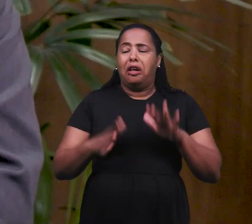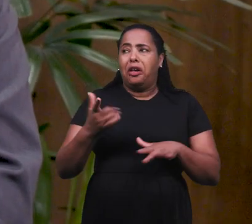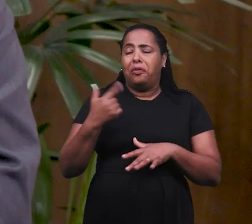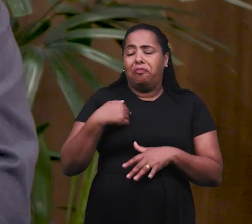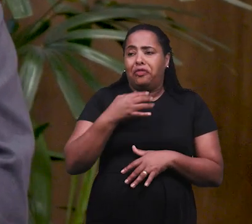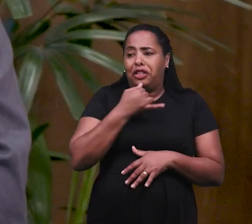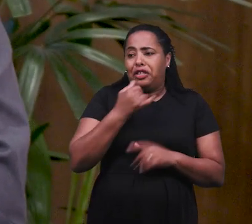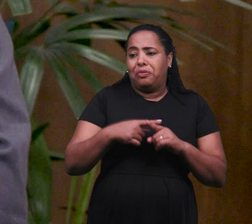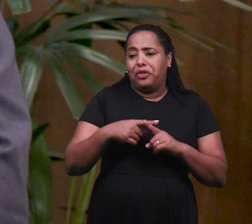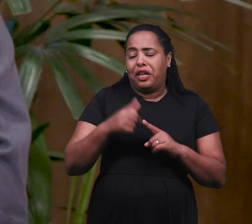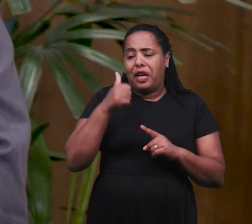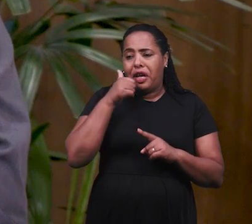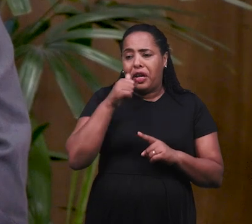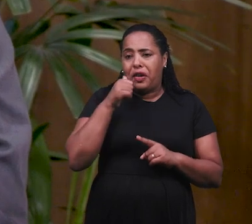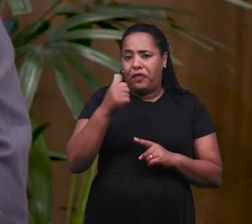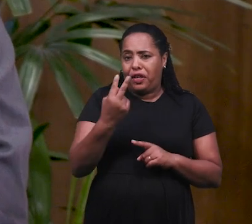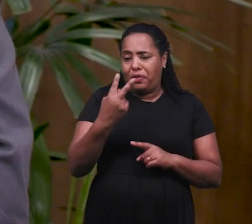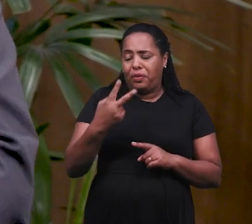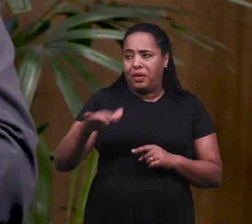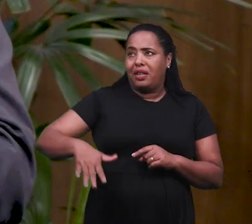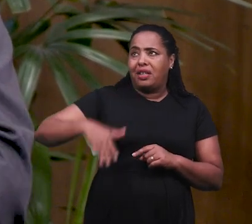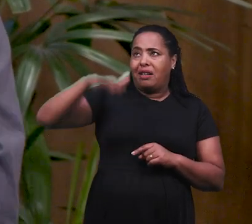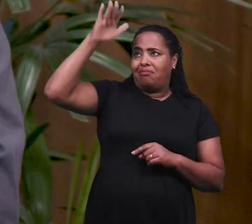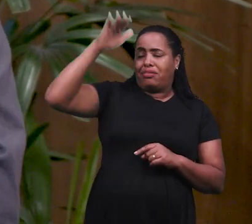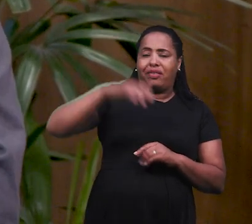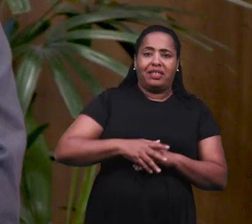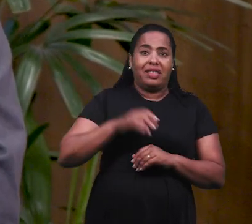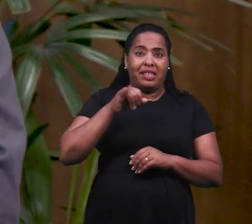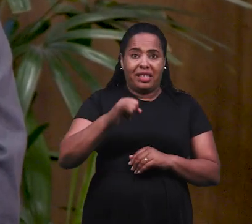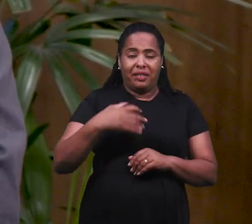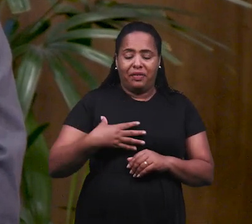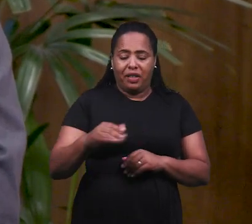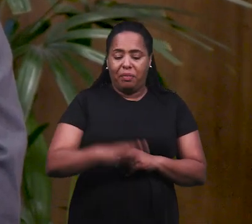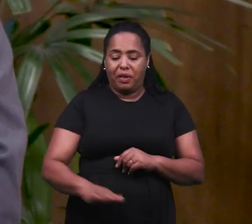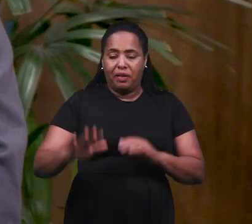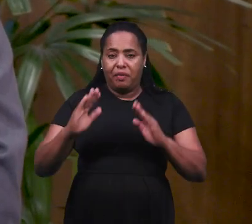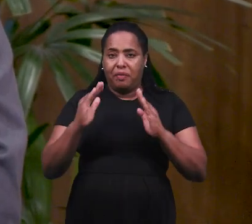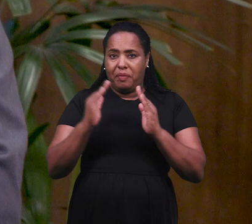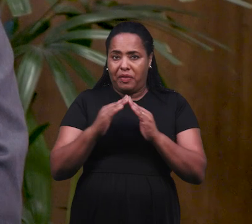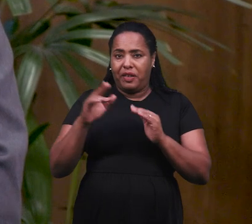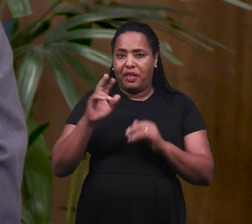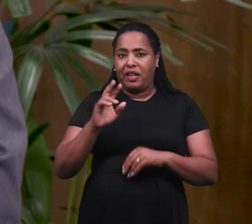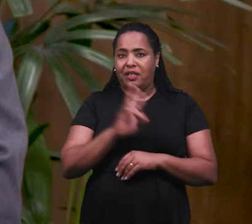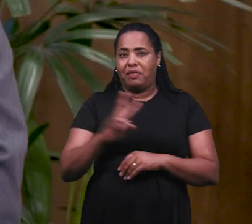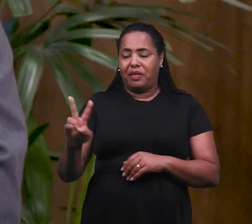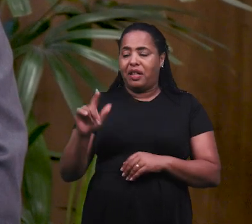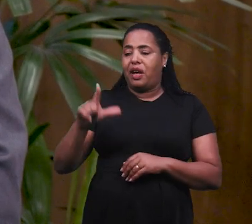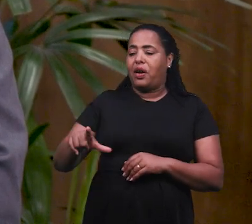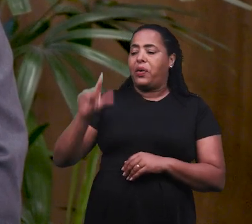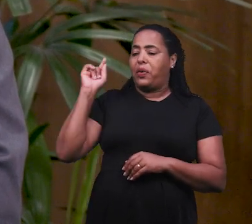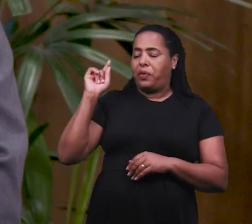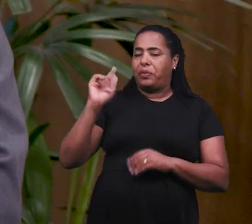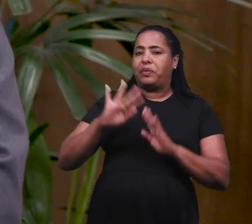grandes. Mas se eu tivesse filha pequena e morasse aqui em Vila Velha, com certeza a minha opção de escola seria a